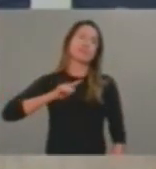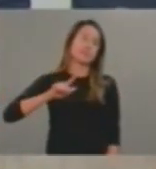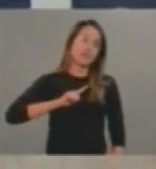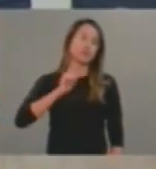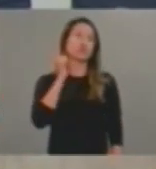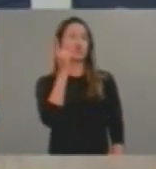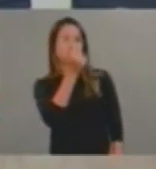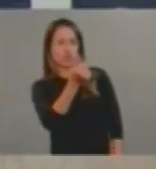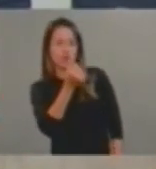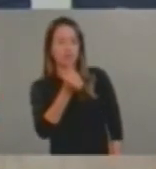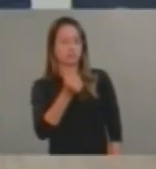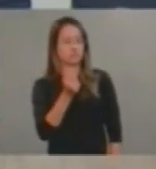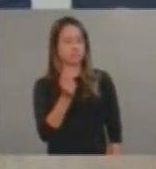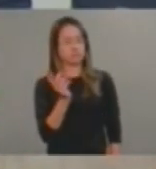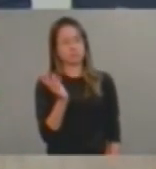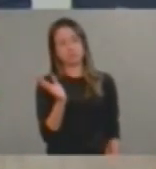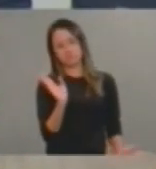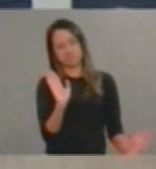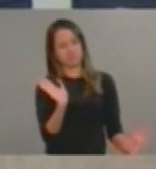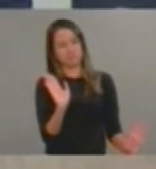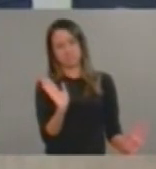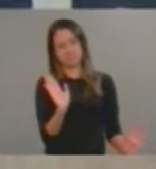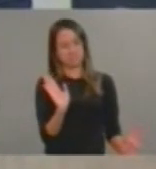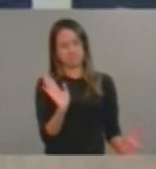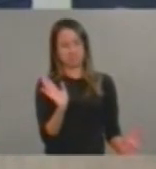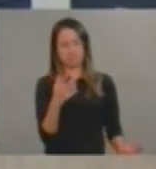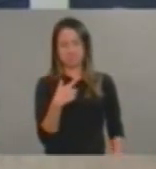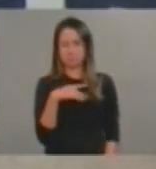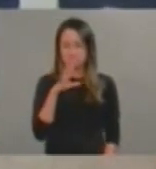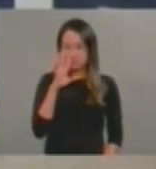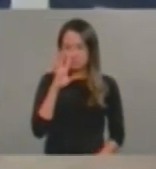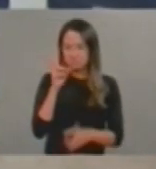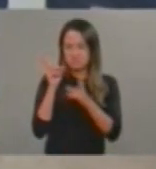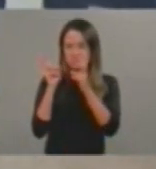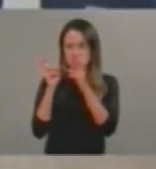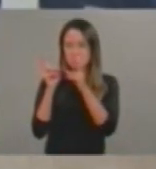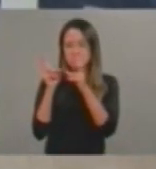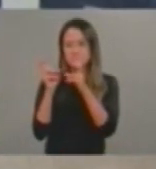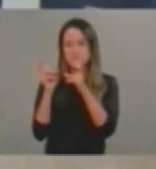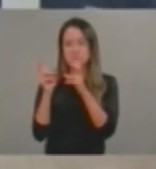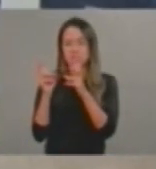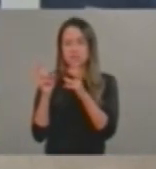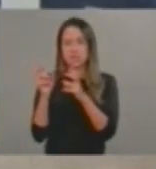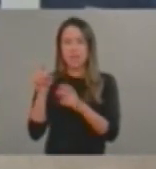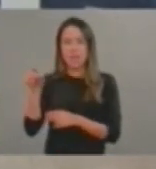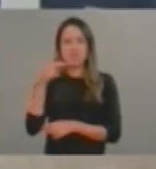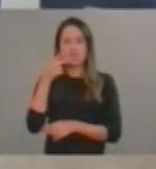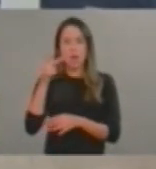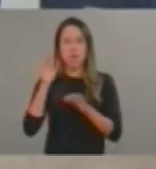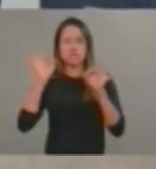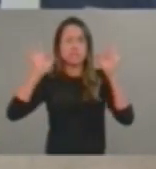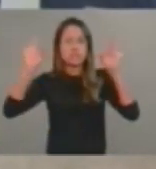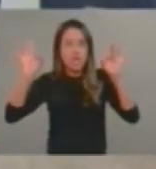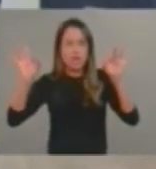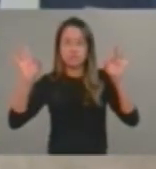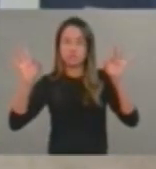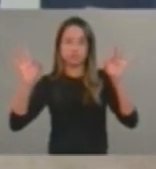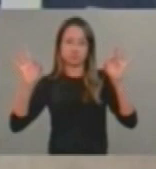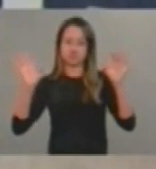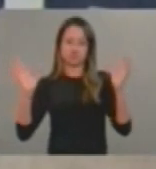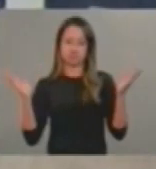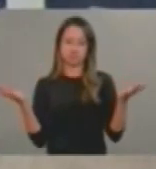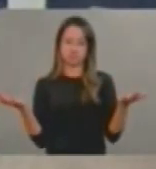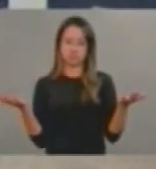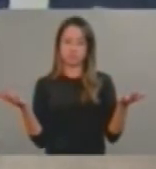de dizer que o estado do Ceará está excelentemente, que está muito bem. Eu não vi isso. Eu vi um